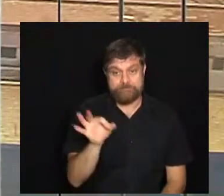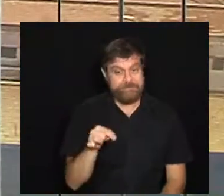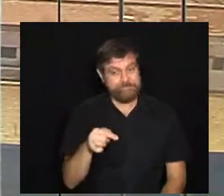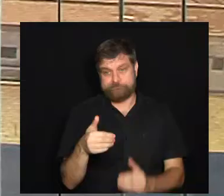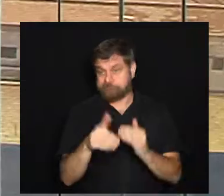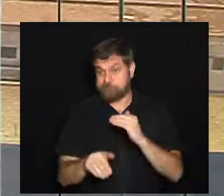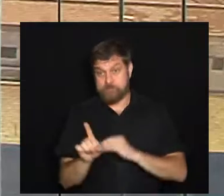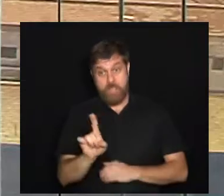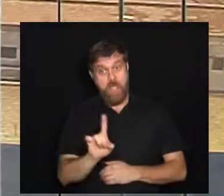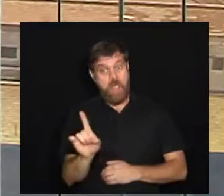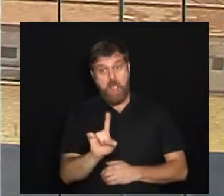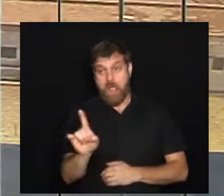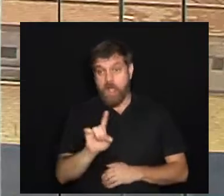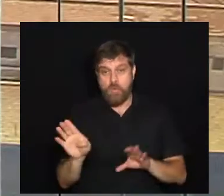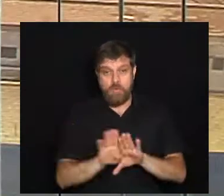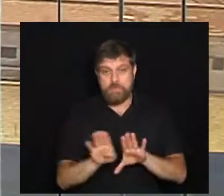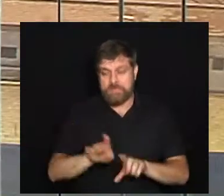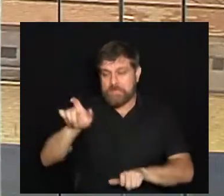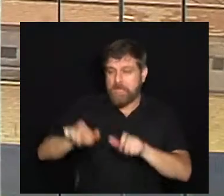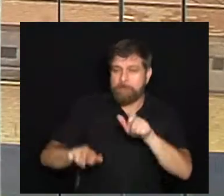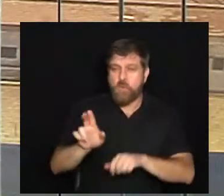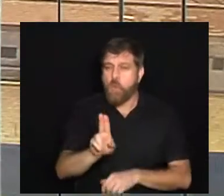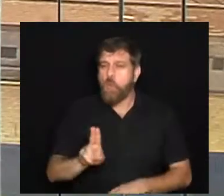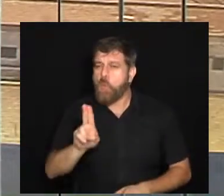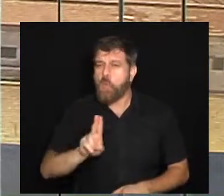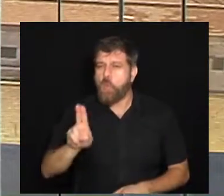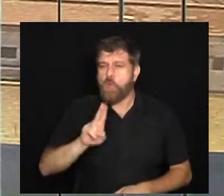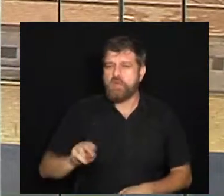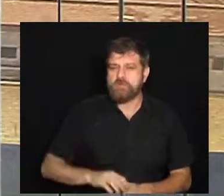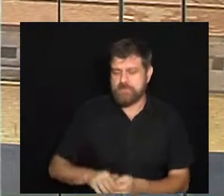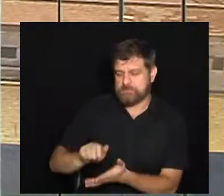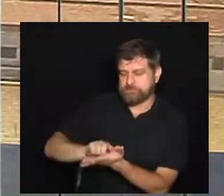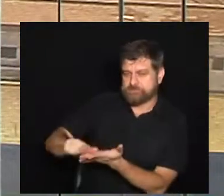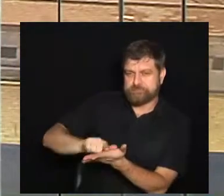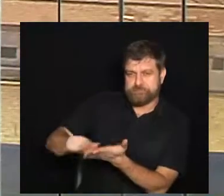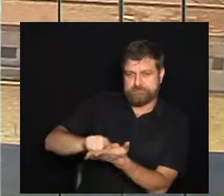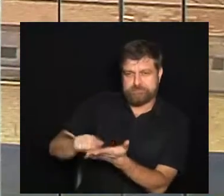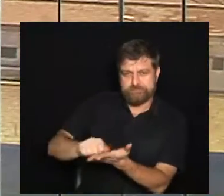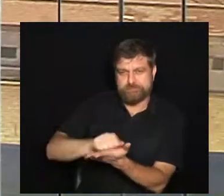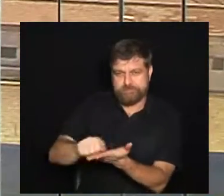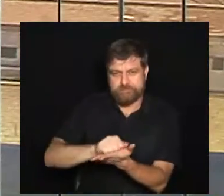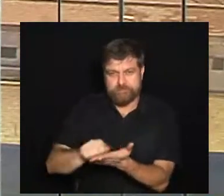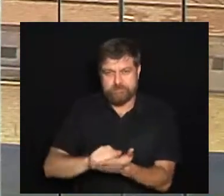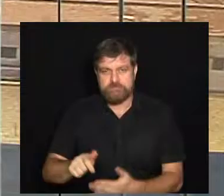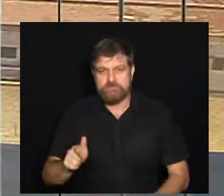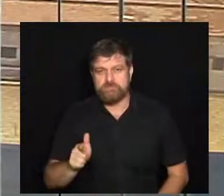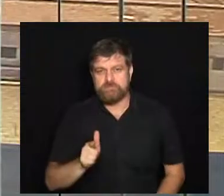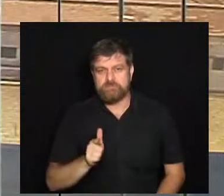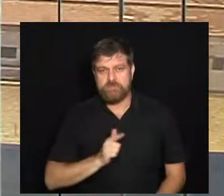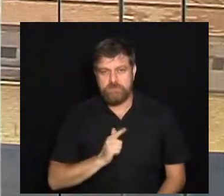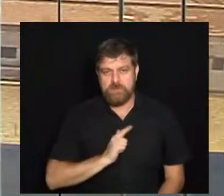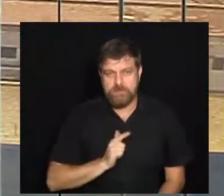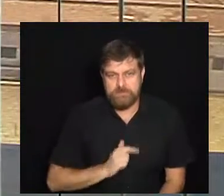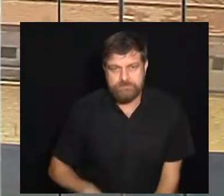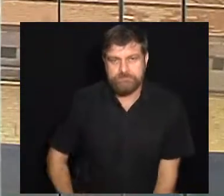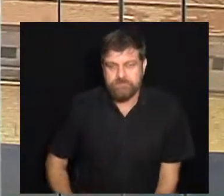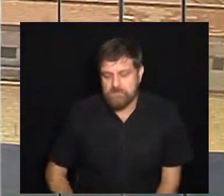não álcool gel 46 que alguns usam para higienizar superfície e tudo mais às vezes alguns vem com